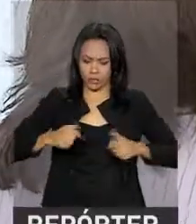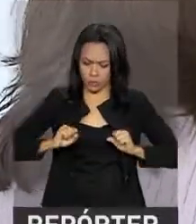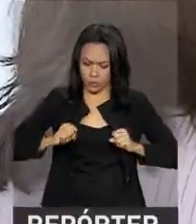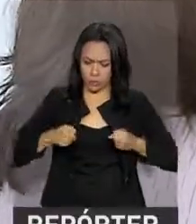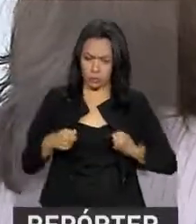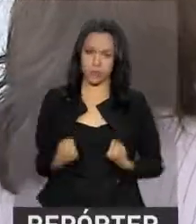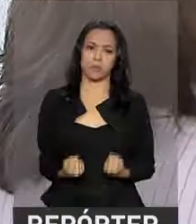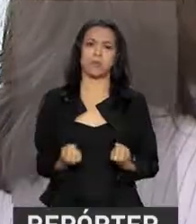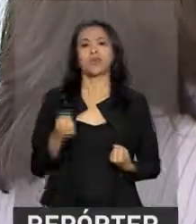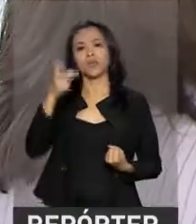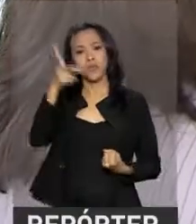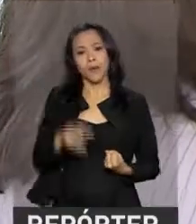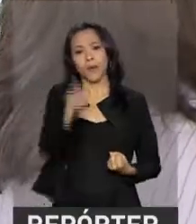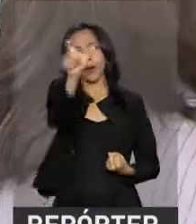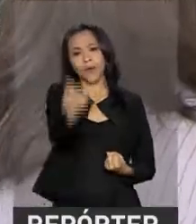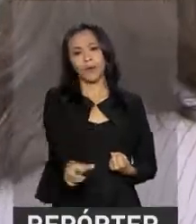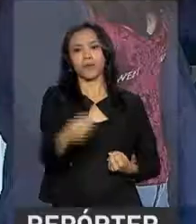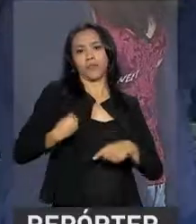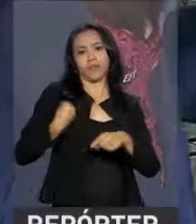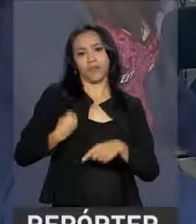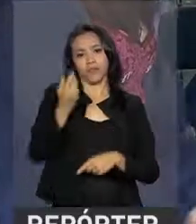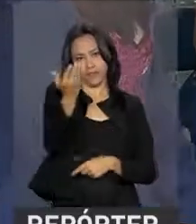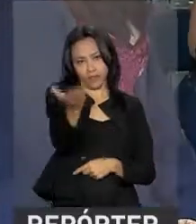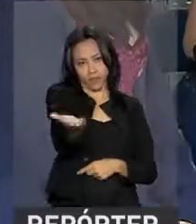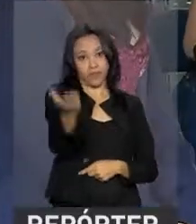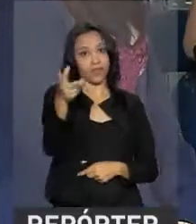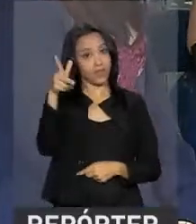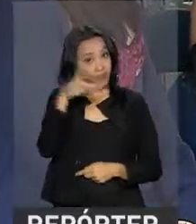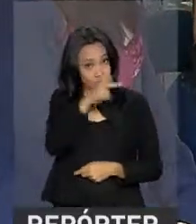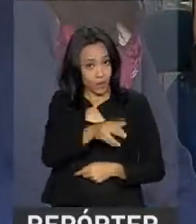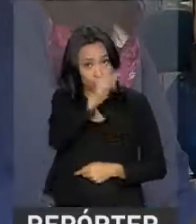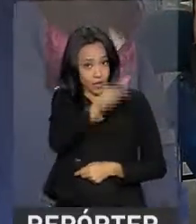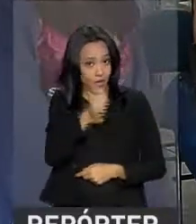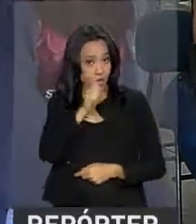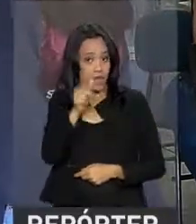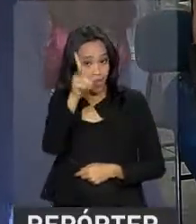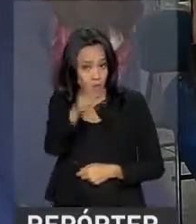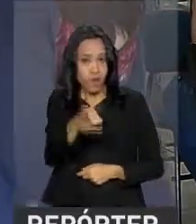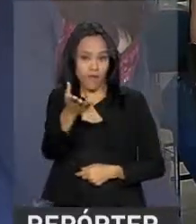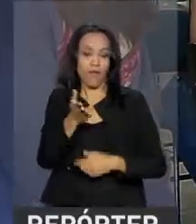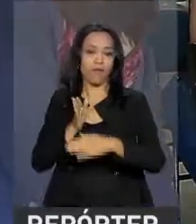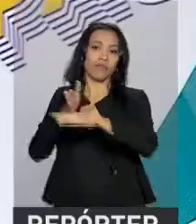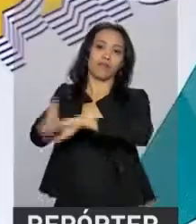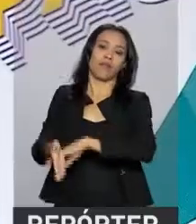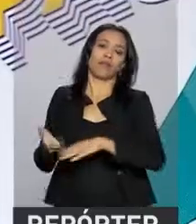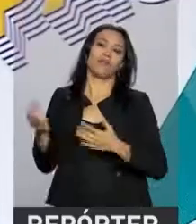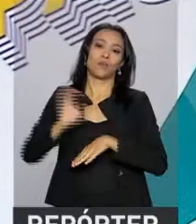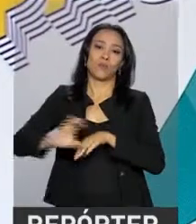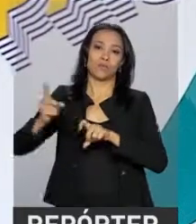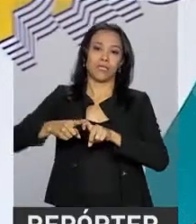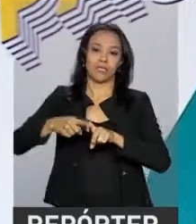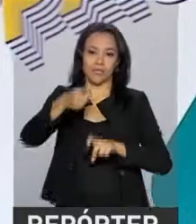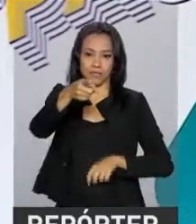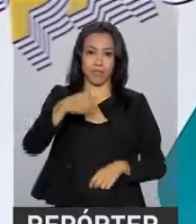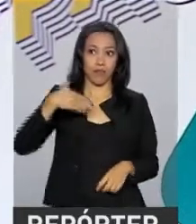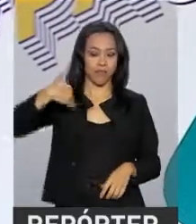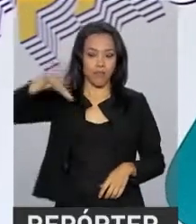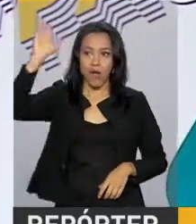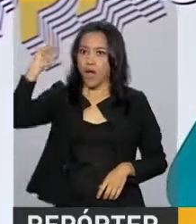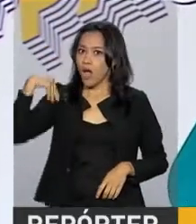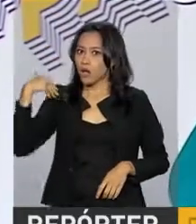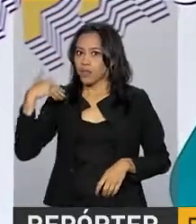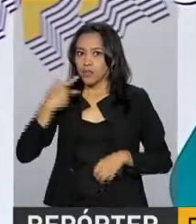estudos que também faz parte da vida de felipe assim como na hora ele quer entrar na faculdade de medicina é um dos cursos mais concorridos